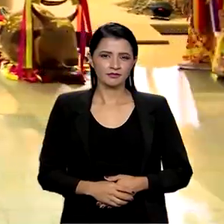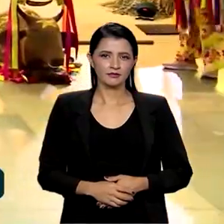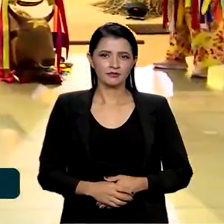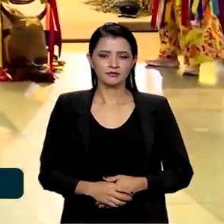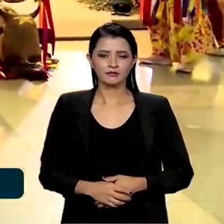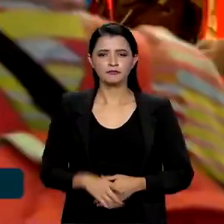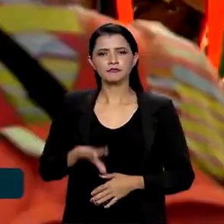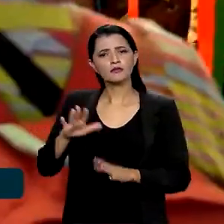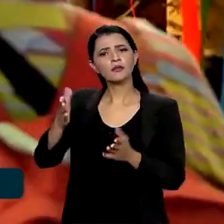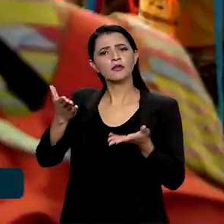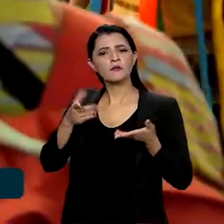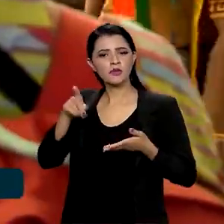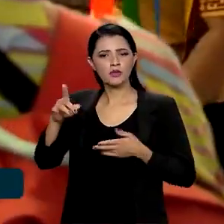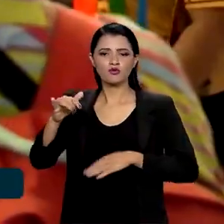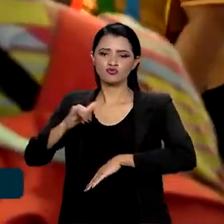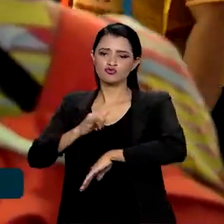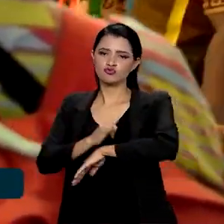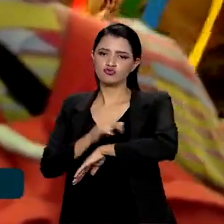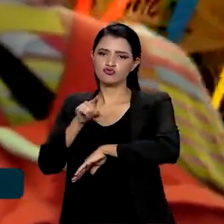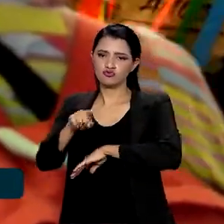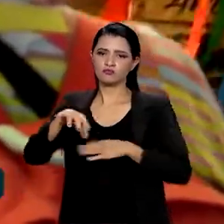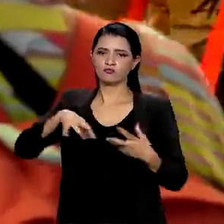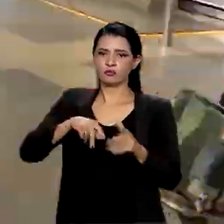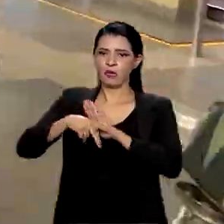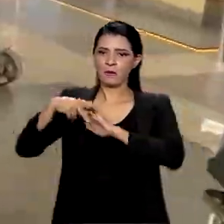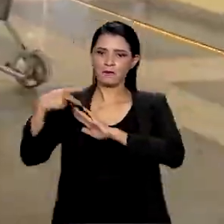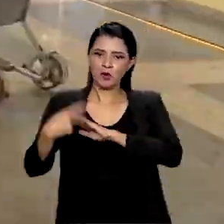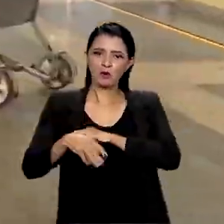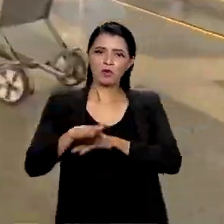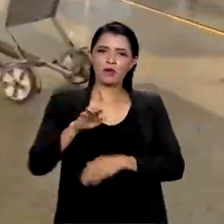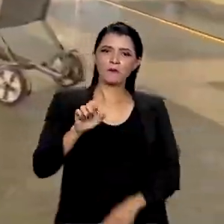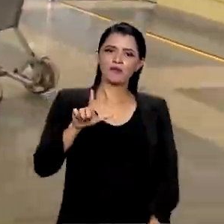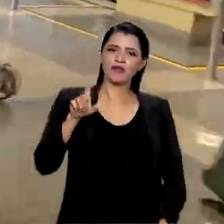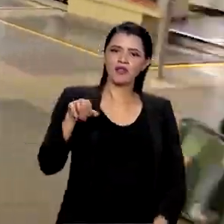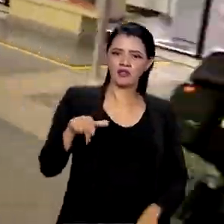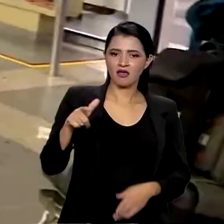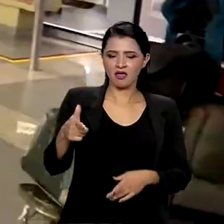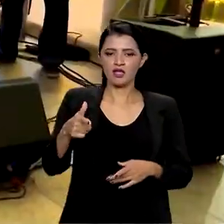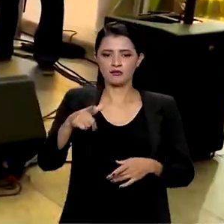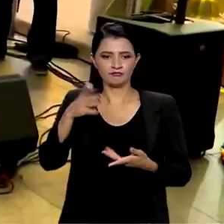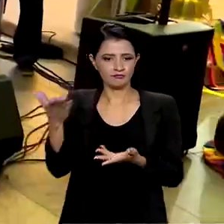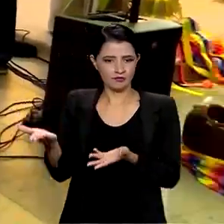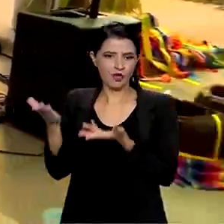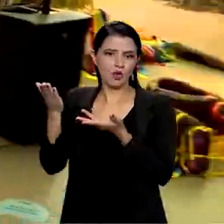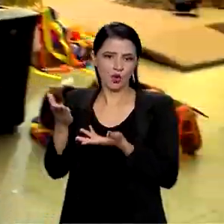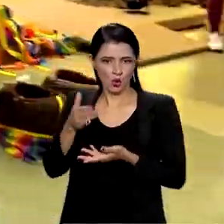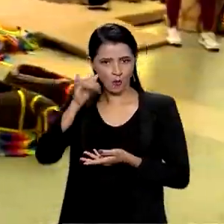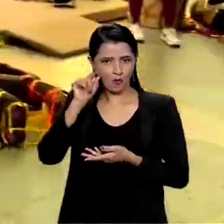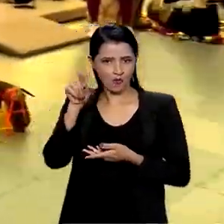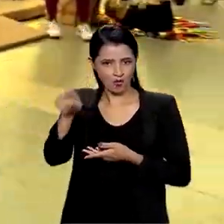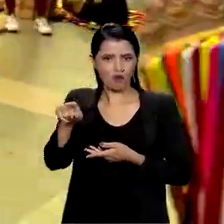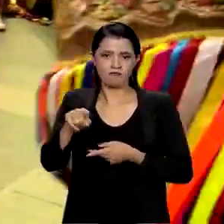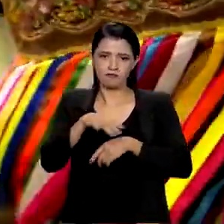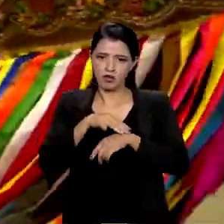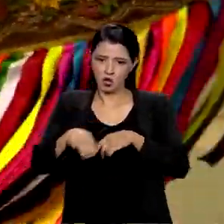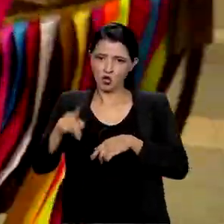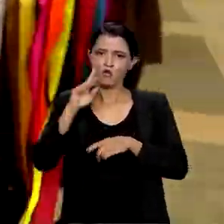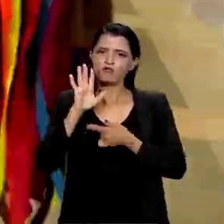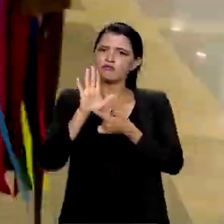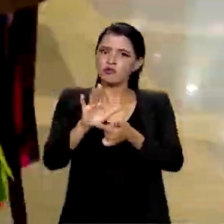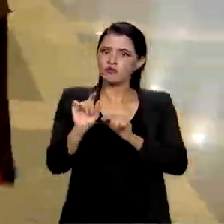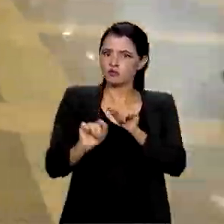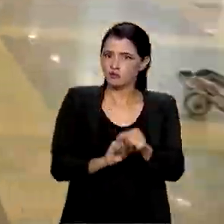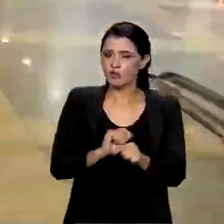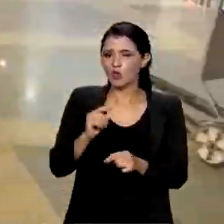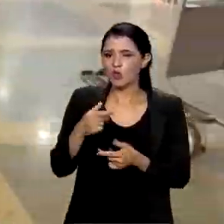A recepção no Aeroporto Internacional de Belém com boi bumbá marronzinho já anunciava que algo especial